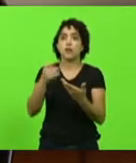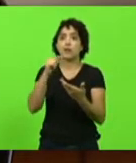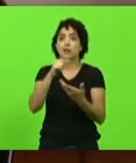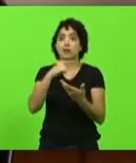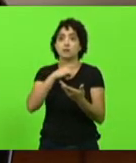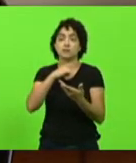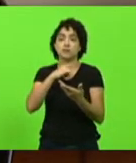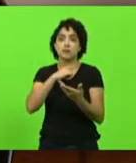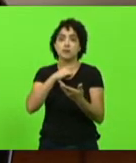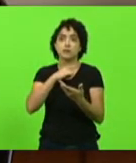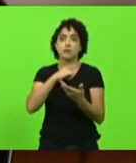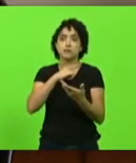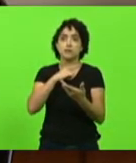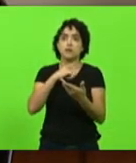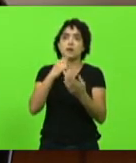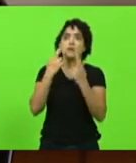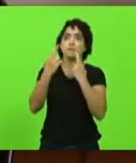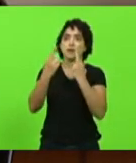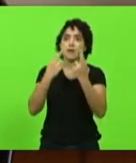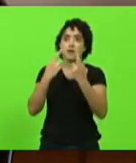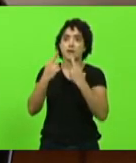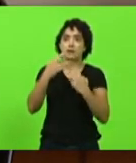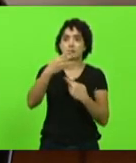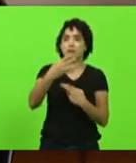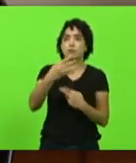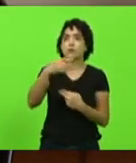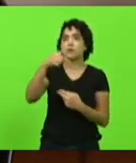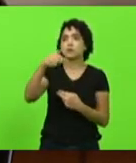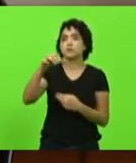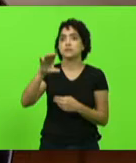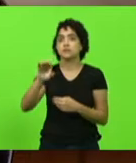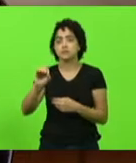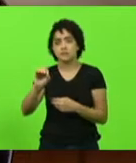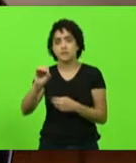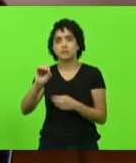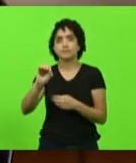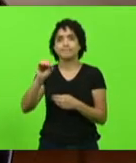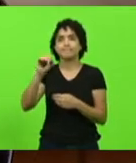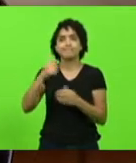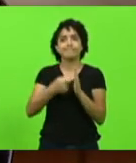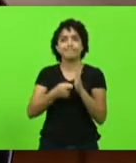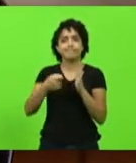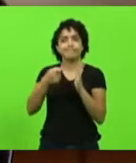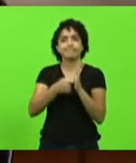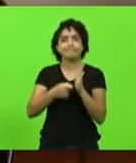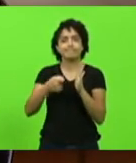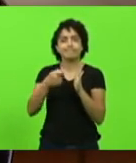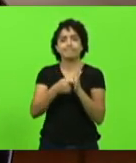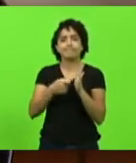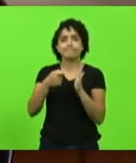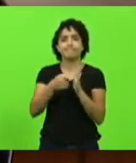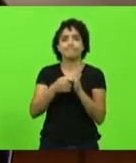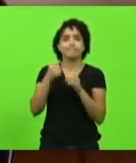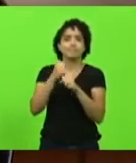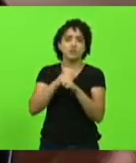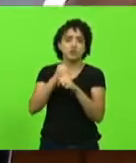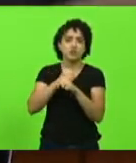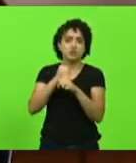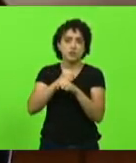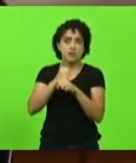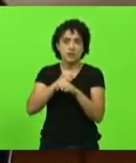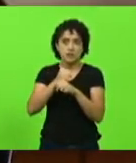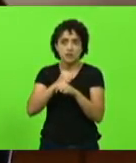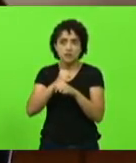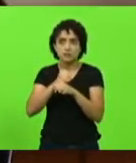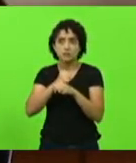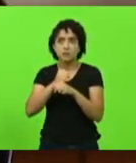a questão da BR-470, que é uma luta de muitos e muitos e muitos anos. É o corredor